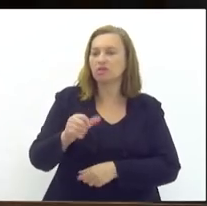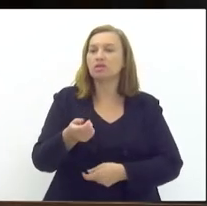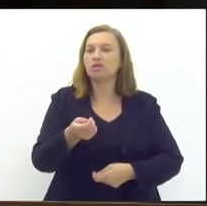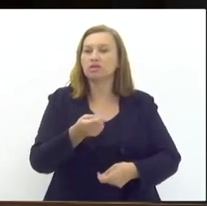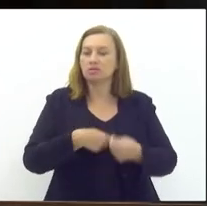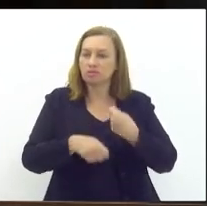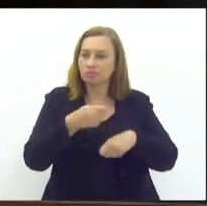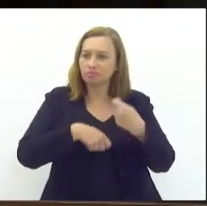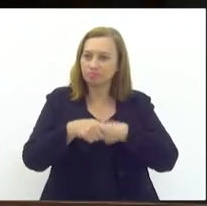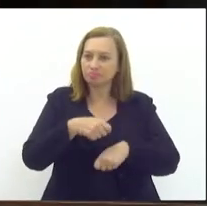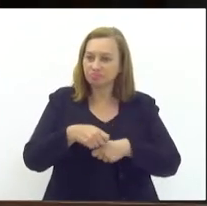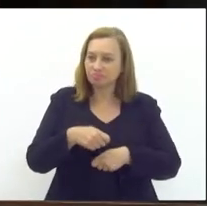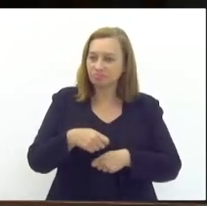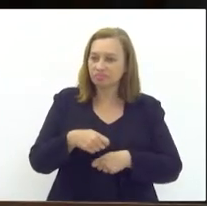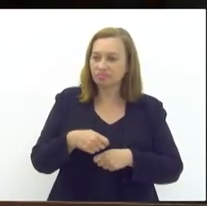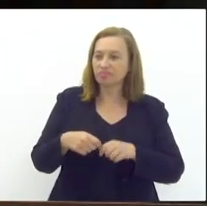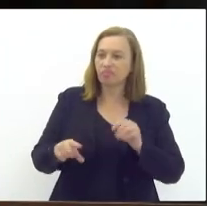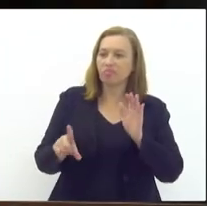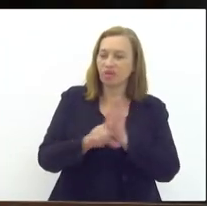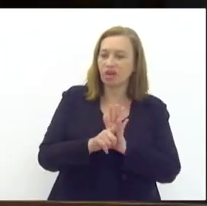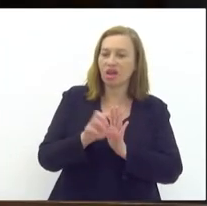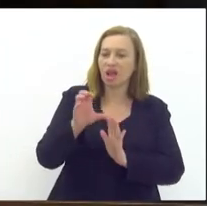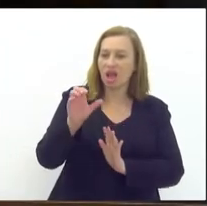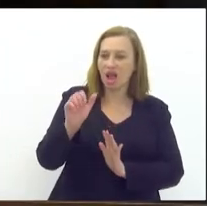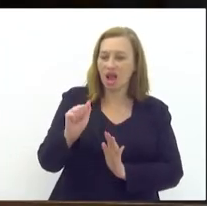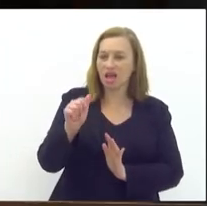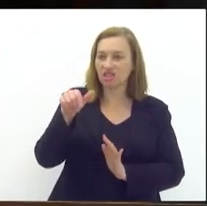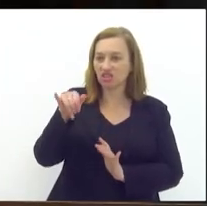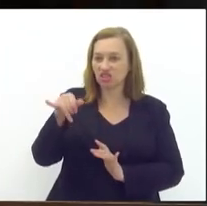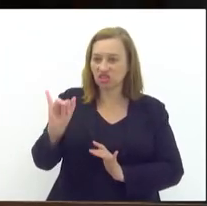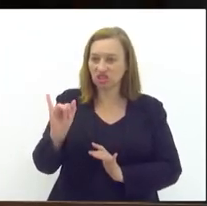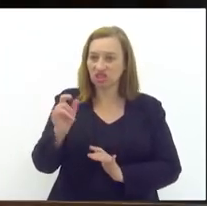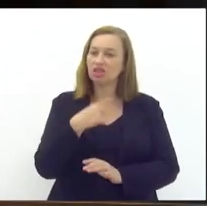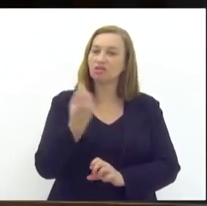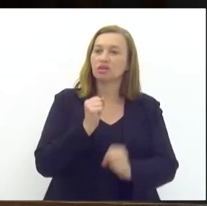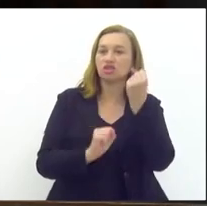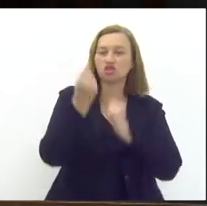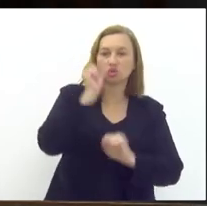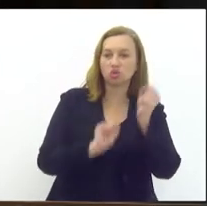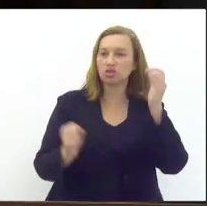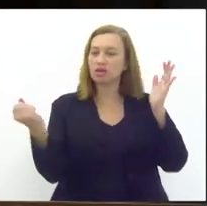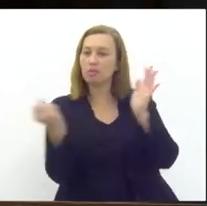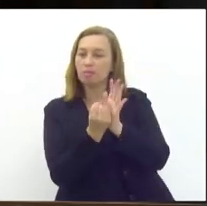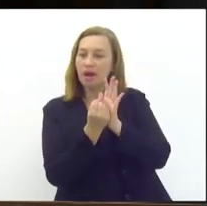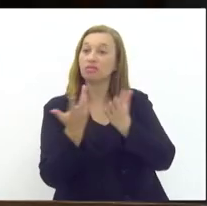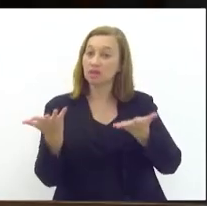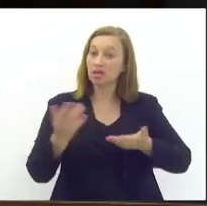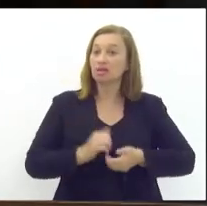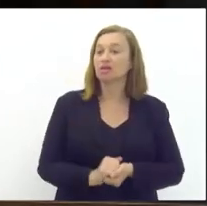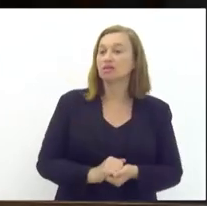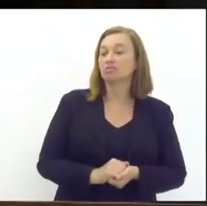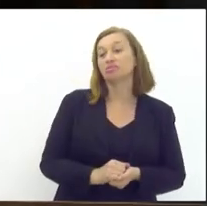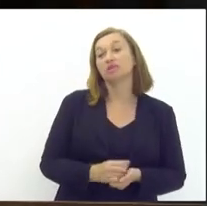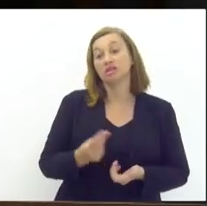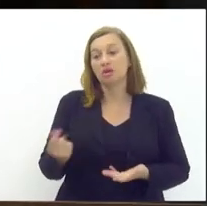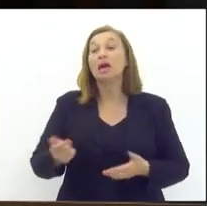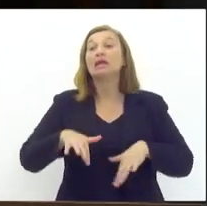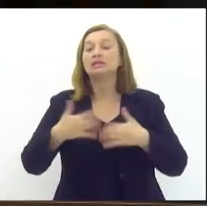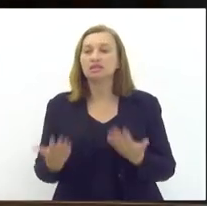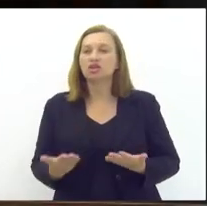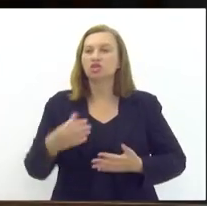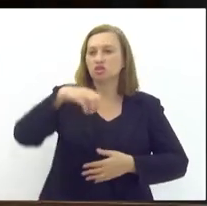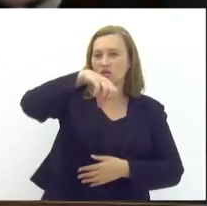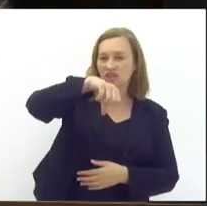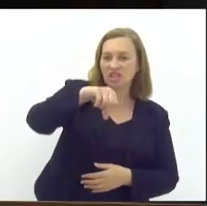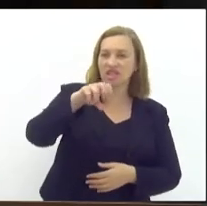para o nosso país foi a exportação a exportação das nossas indústrias então o nosso Parque Industrial como ele colocou ele foi embora então de